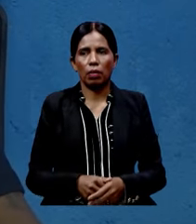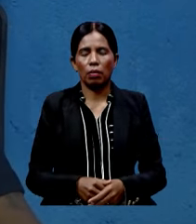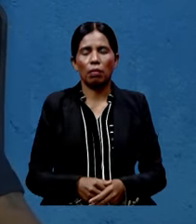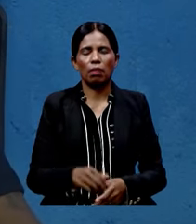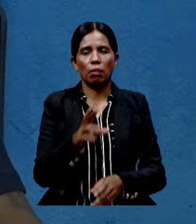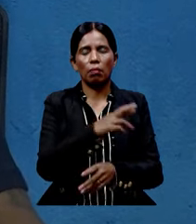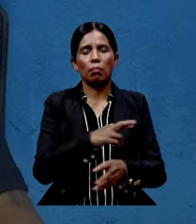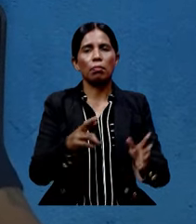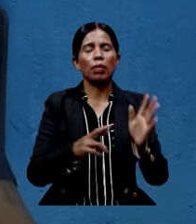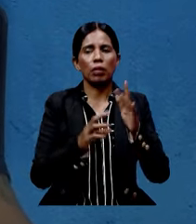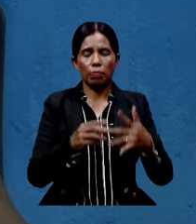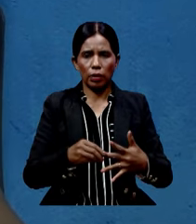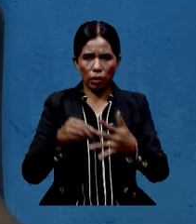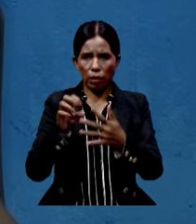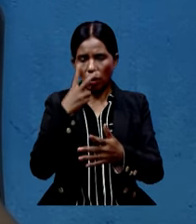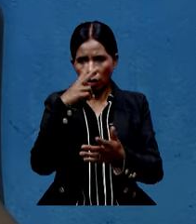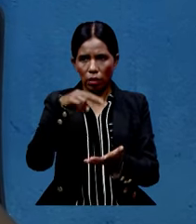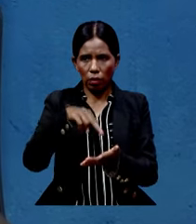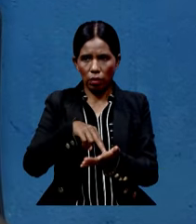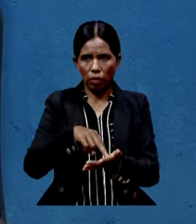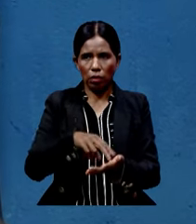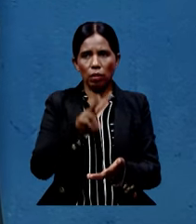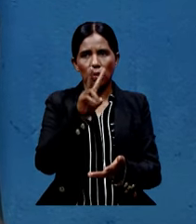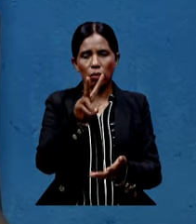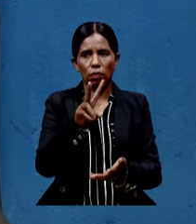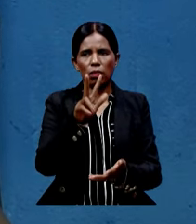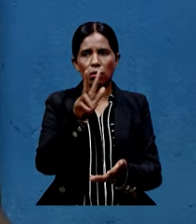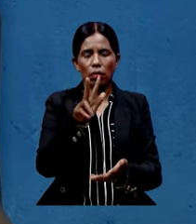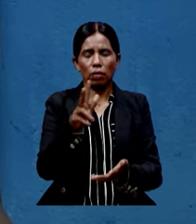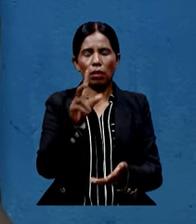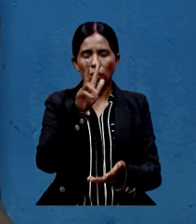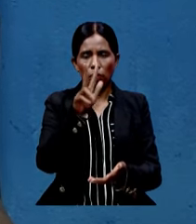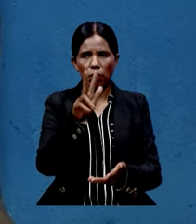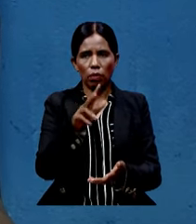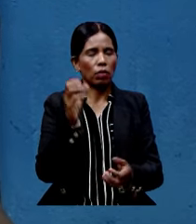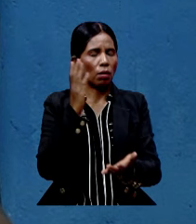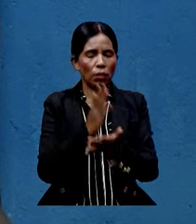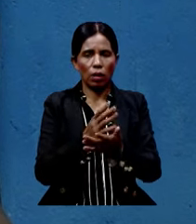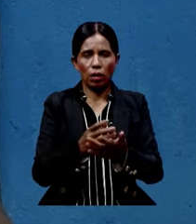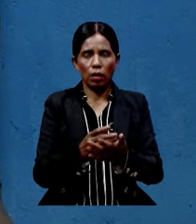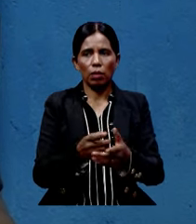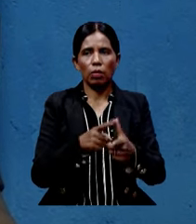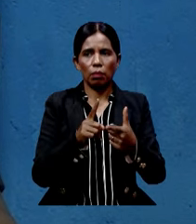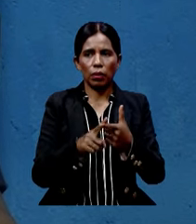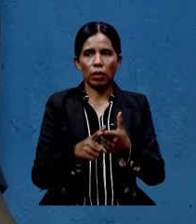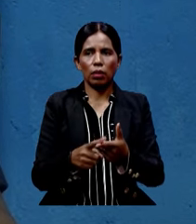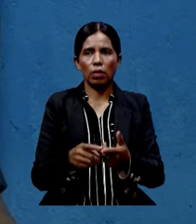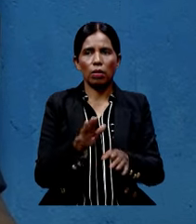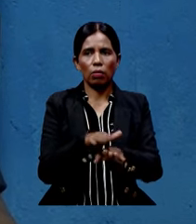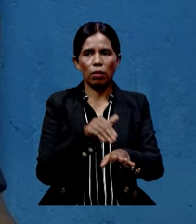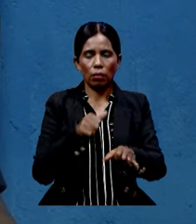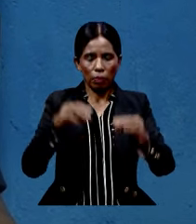especial halo avalesa un dal roda atu lo haru ke sira tama ingresu especial lo sa para de repente pues hatama fila fali profesor